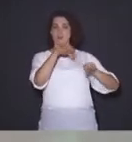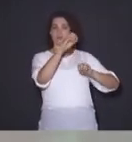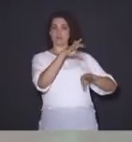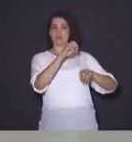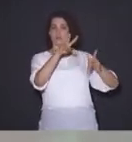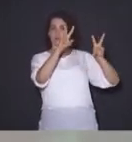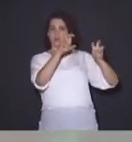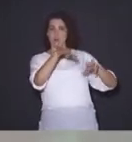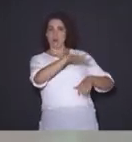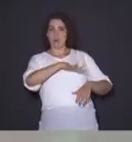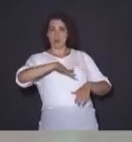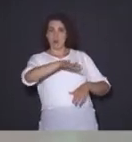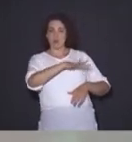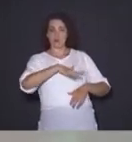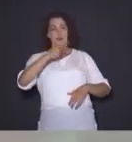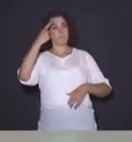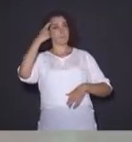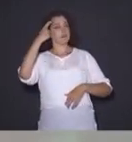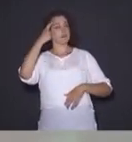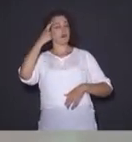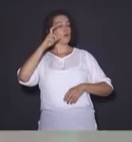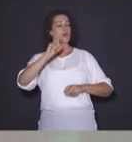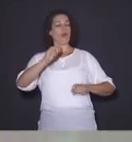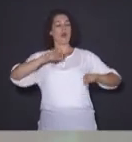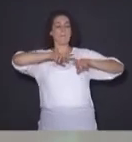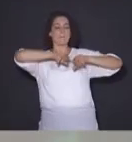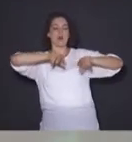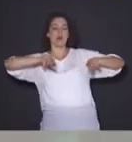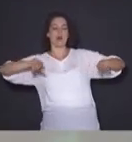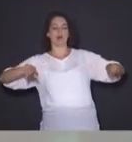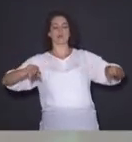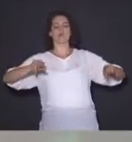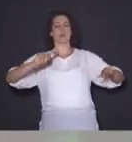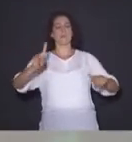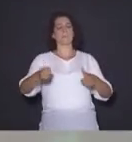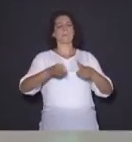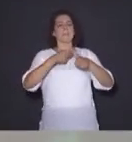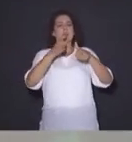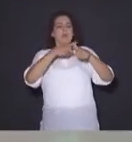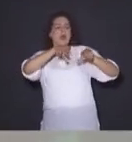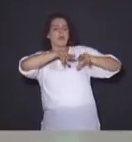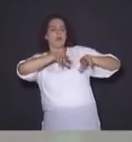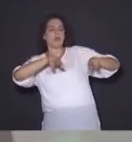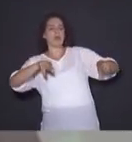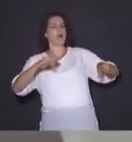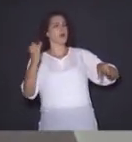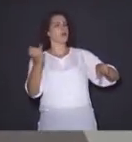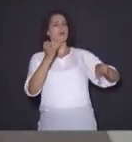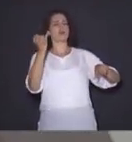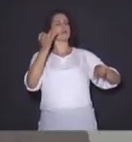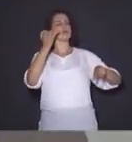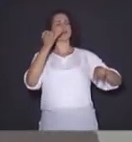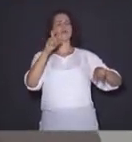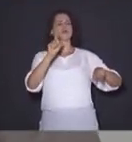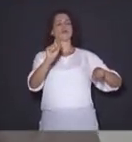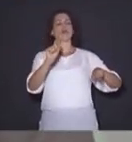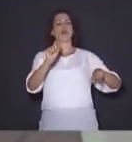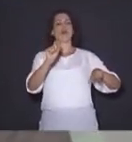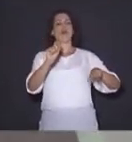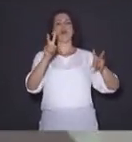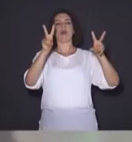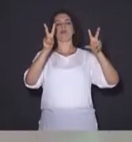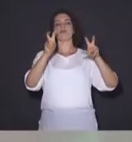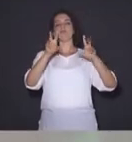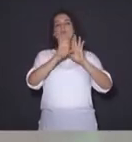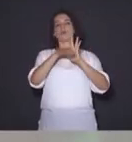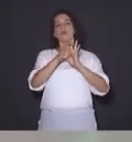pensar sempre nessa perspectiva plural então o primeiro plural que é importante que se coloque nisso é a idéia de culturas